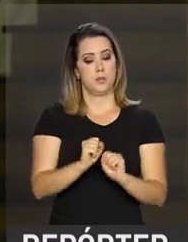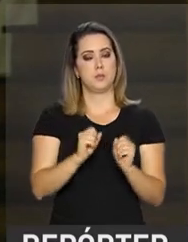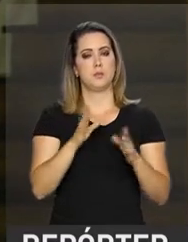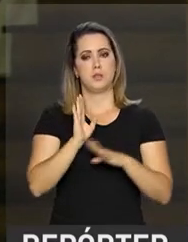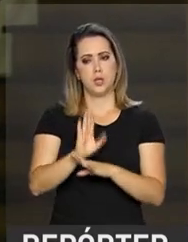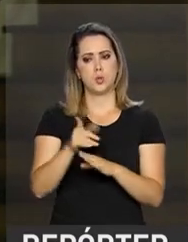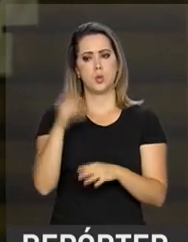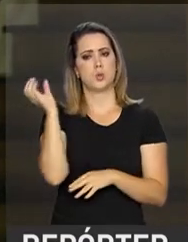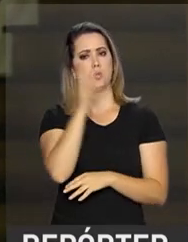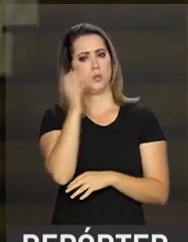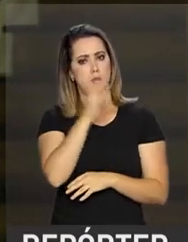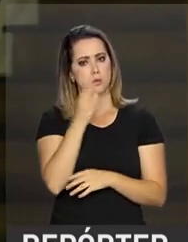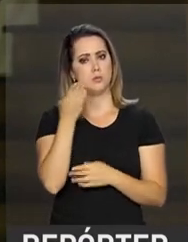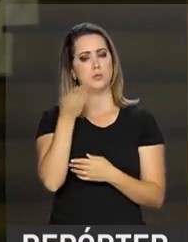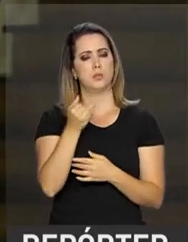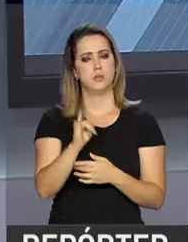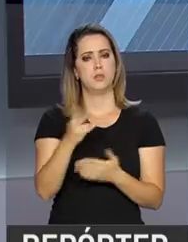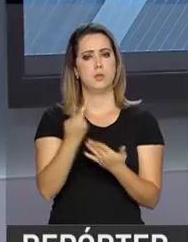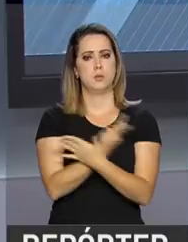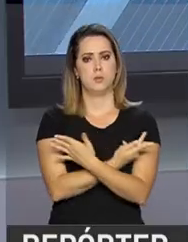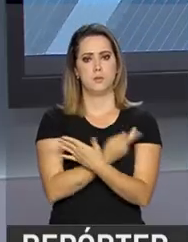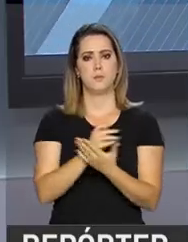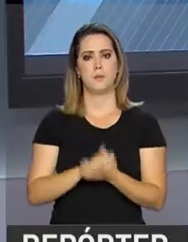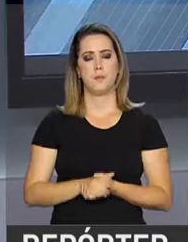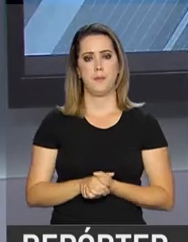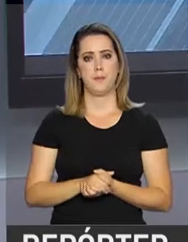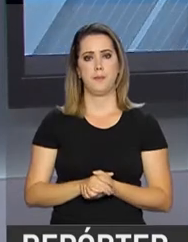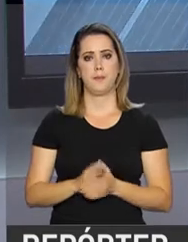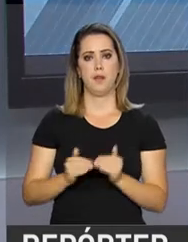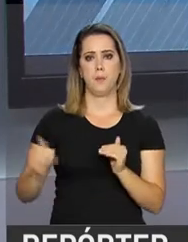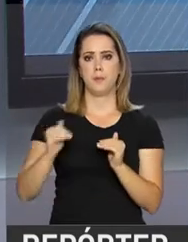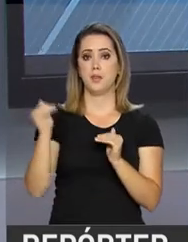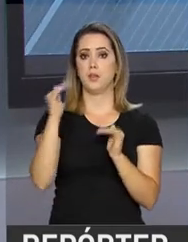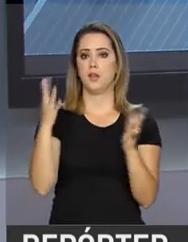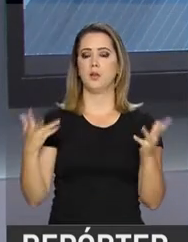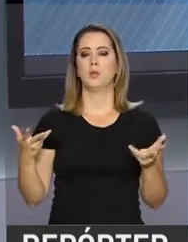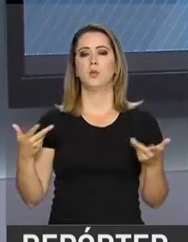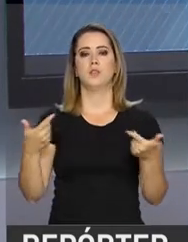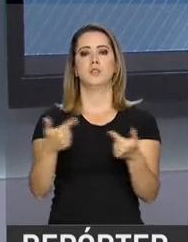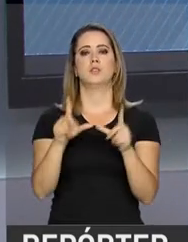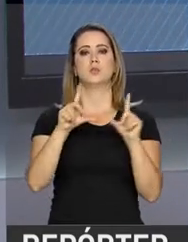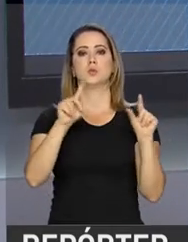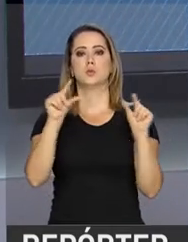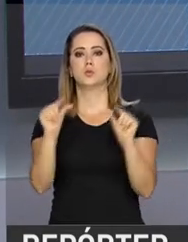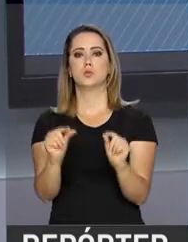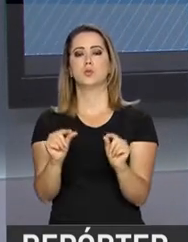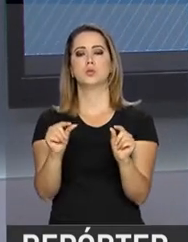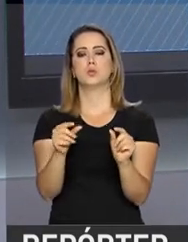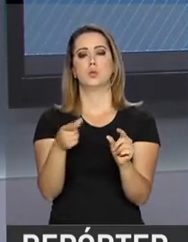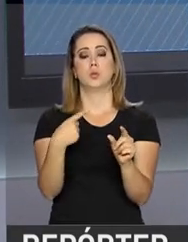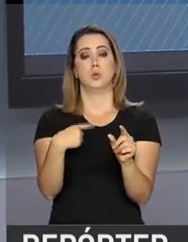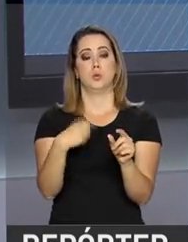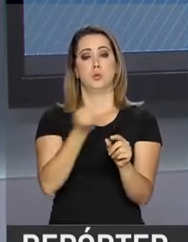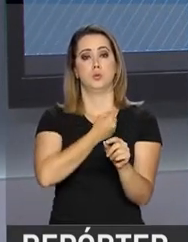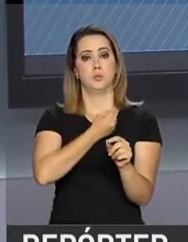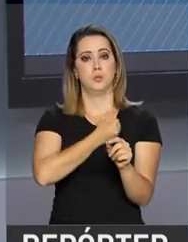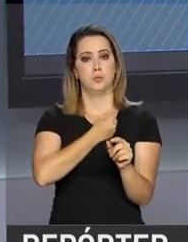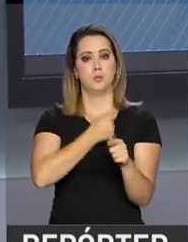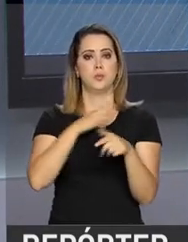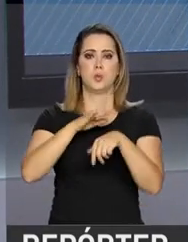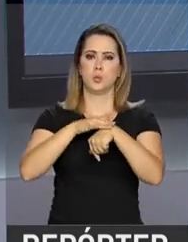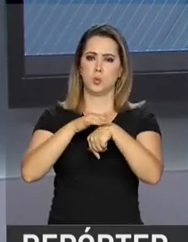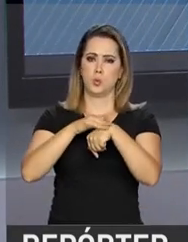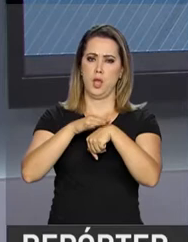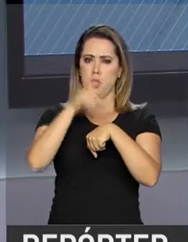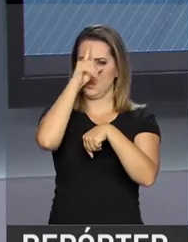incidente ou acidente parecido aumentar a qualificação para reduzir o número de infecções hospitalares